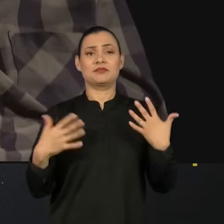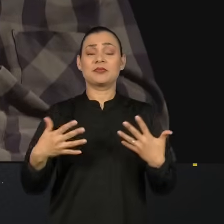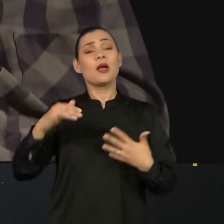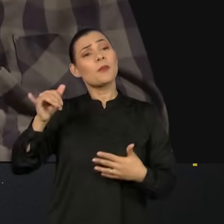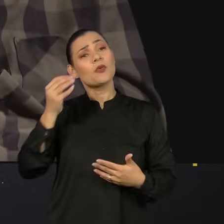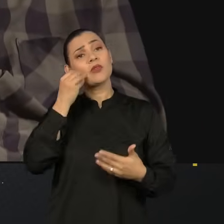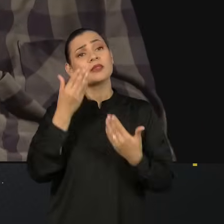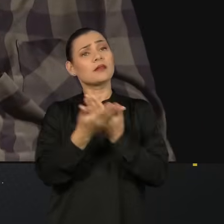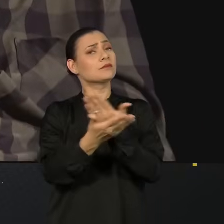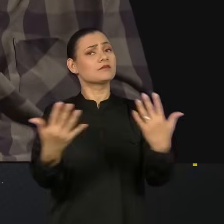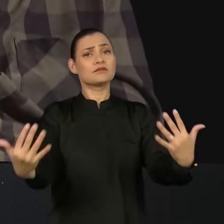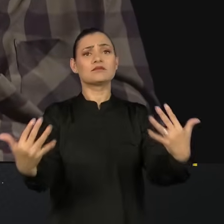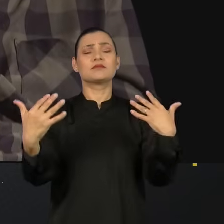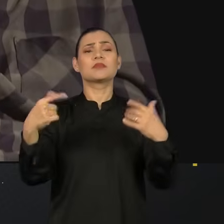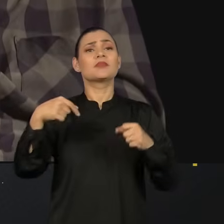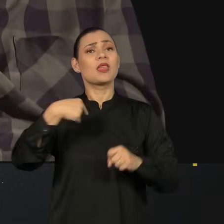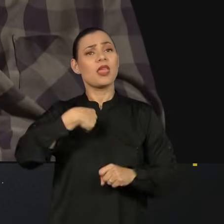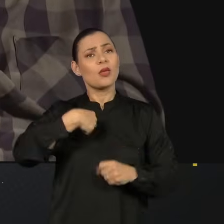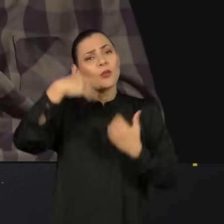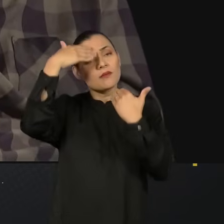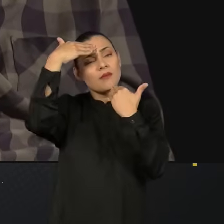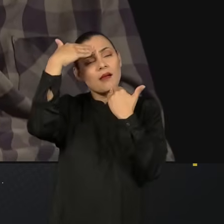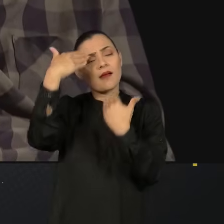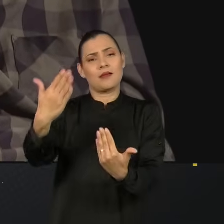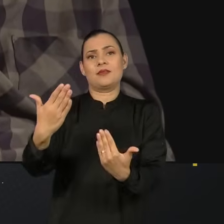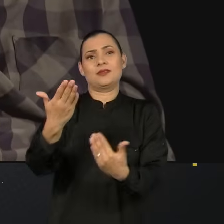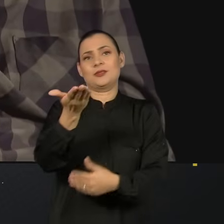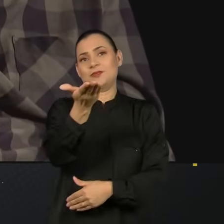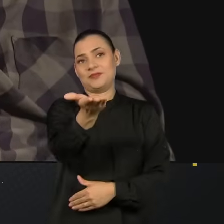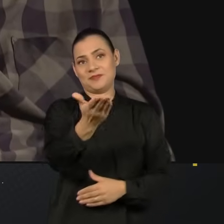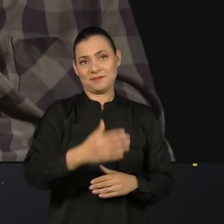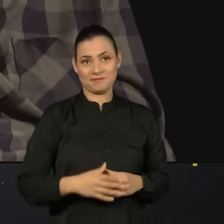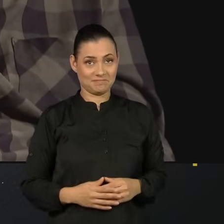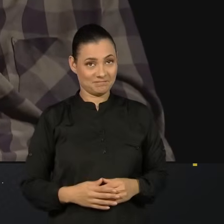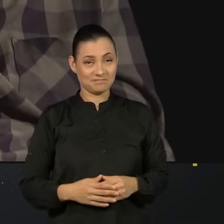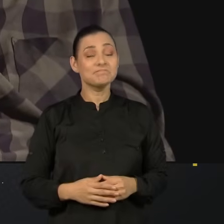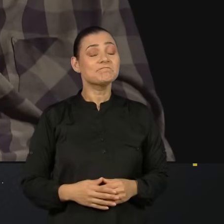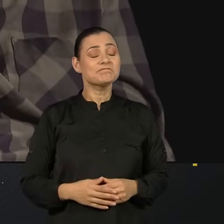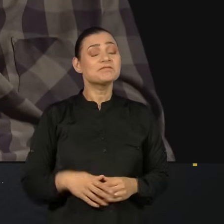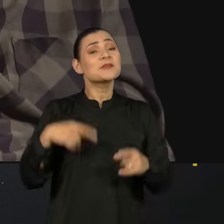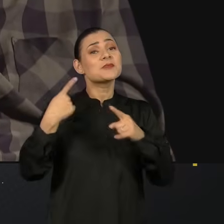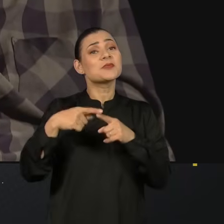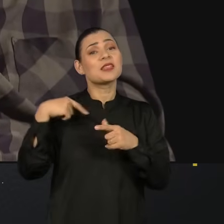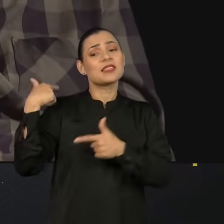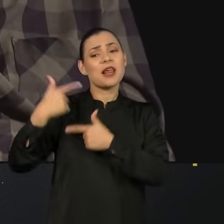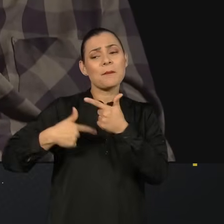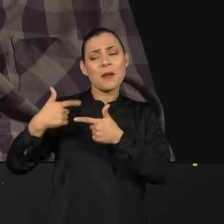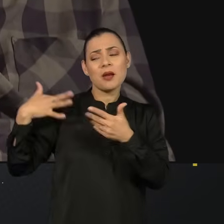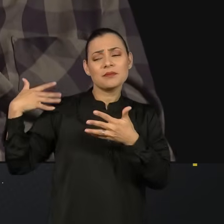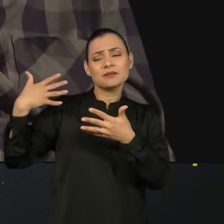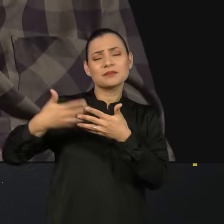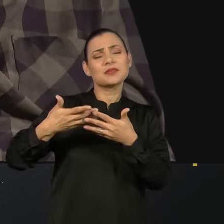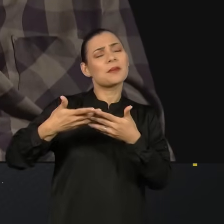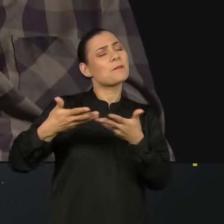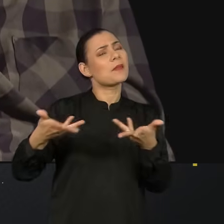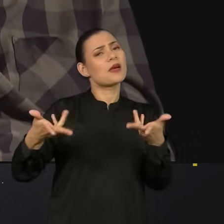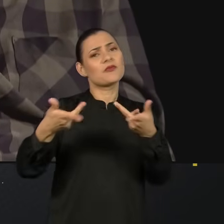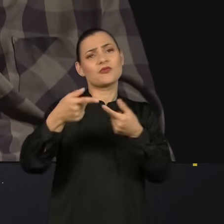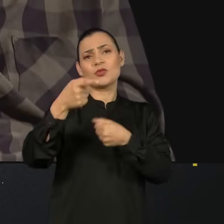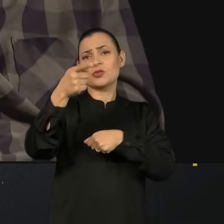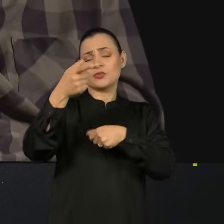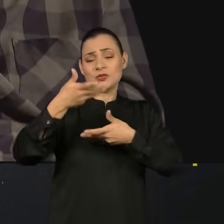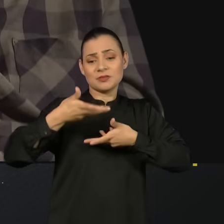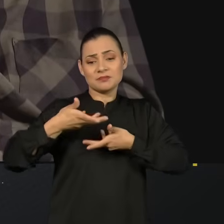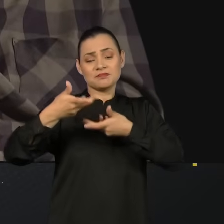dizer publicamente o quanto eu sou grato para você, por todos os trabalhos maravilhosos que você